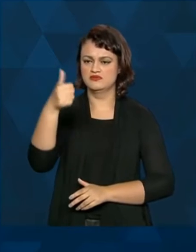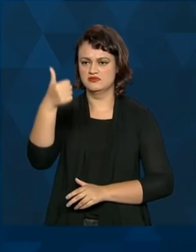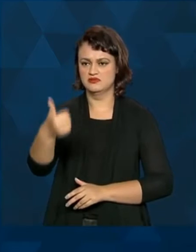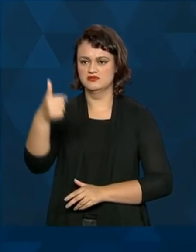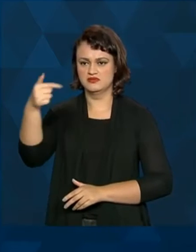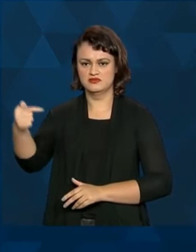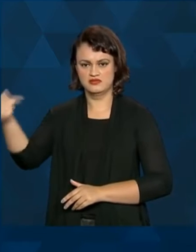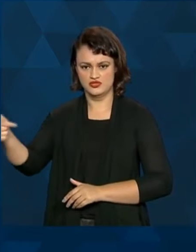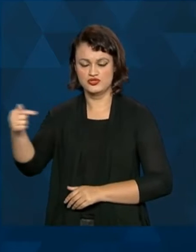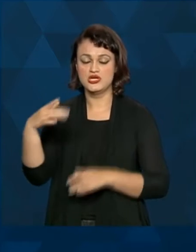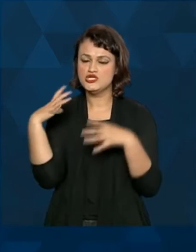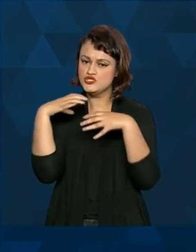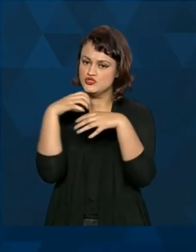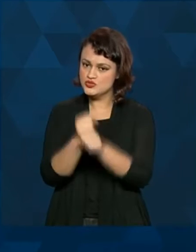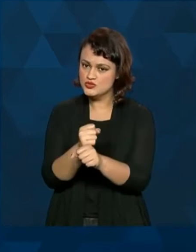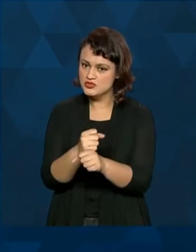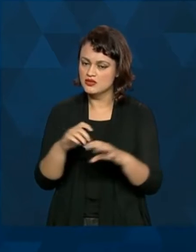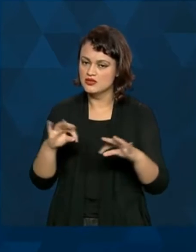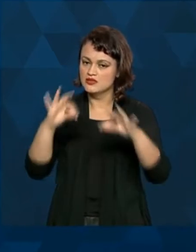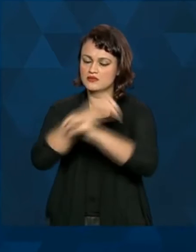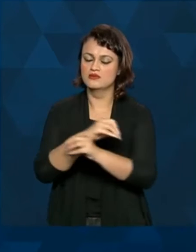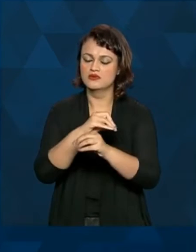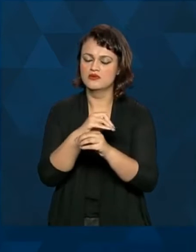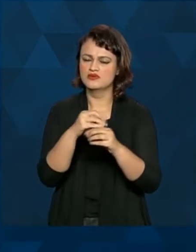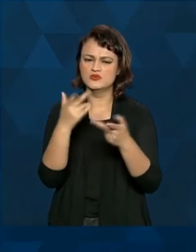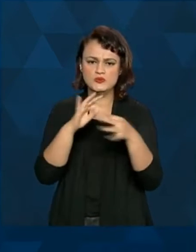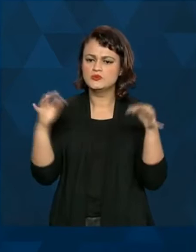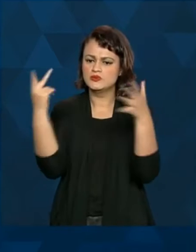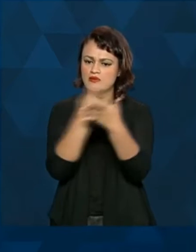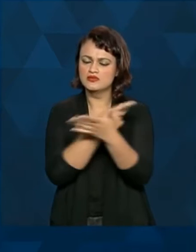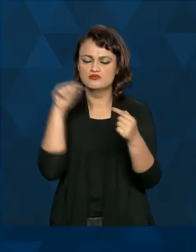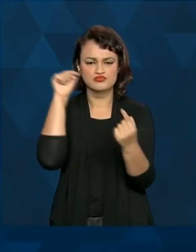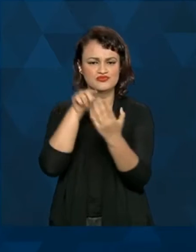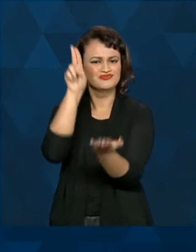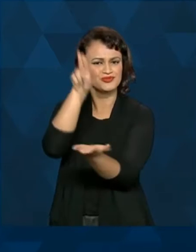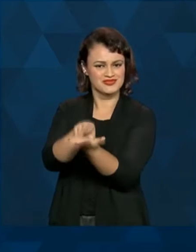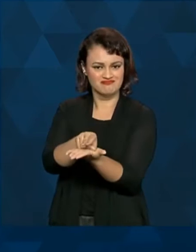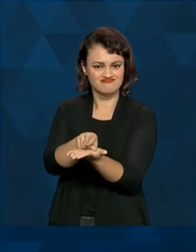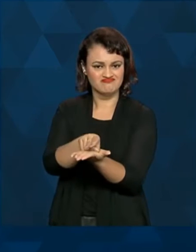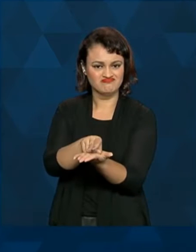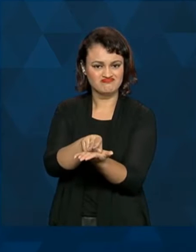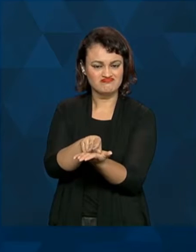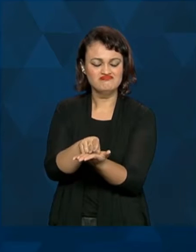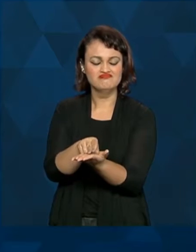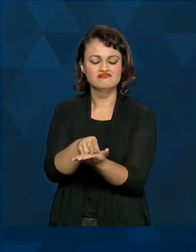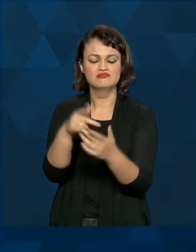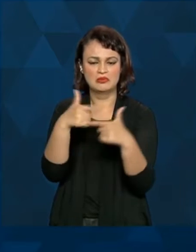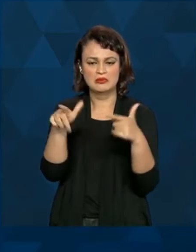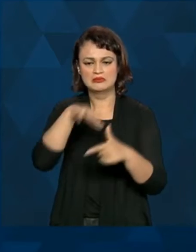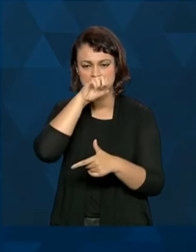2.167. No total de todos os casos de hospitalizações por SRAG, nós